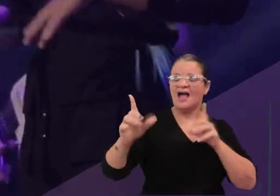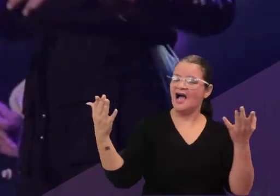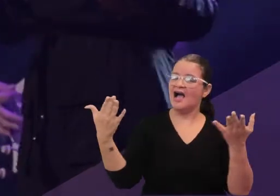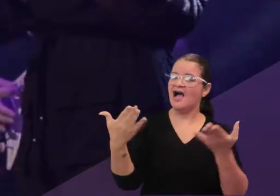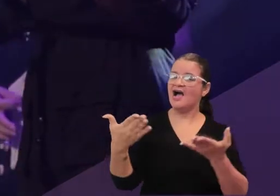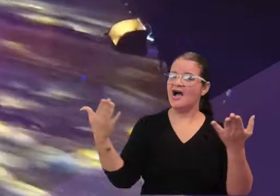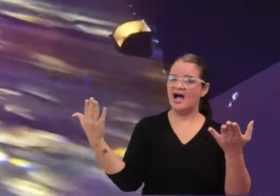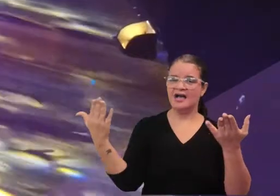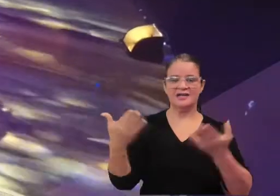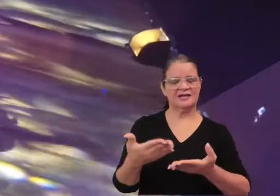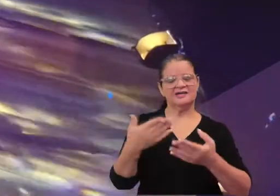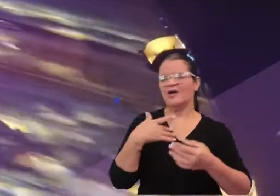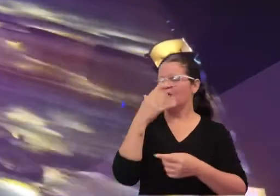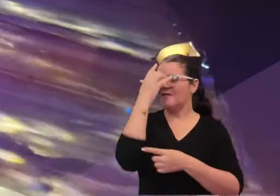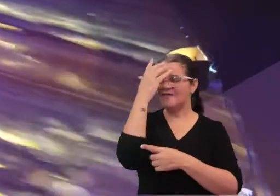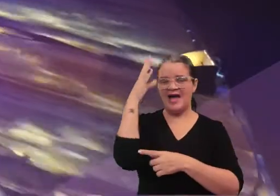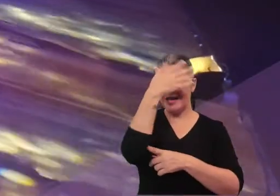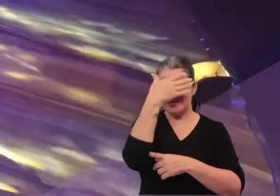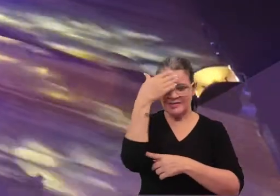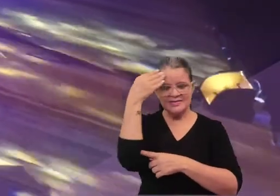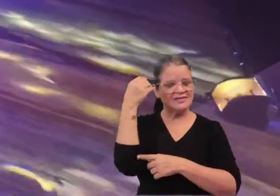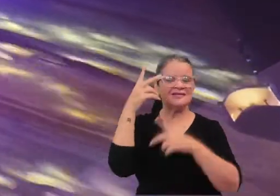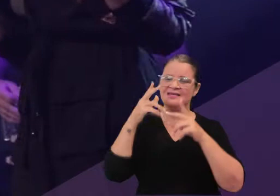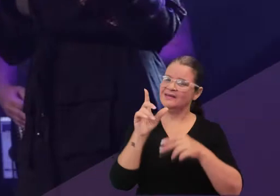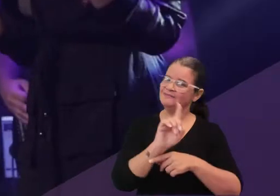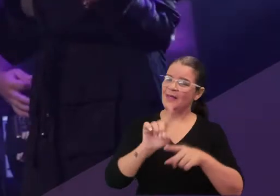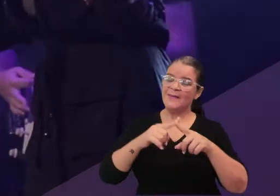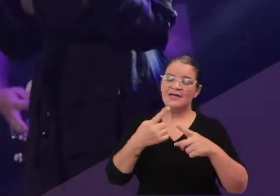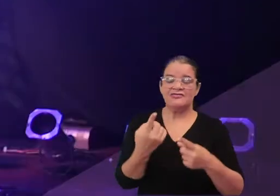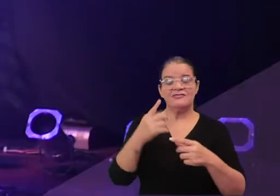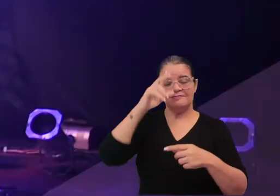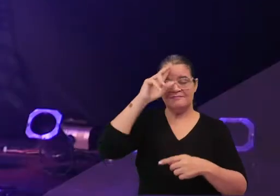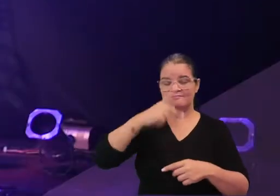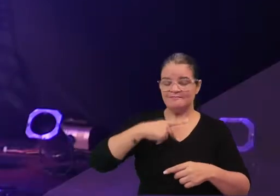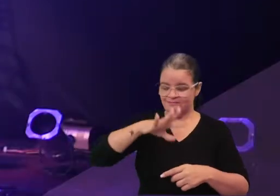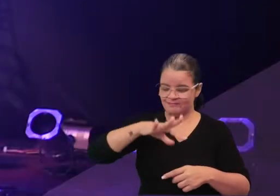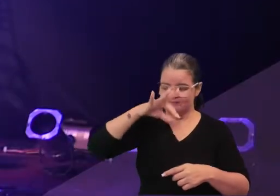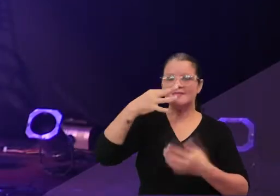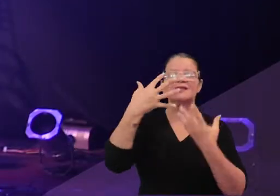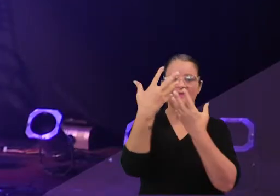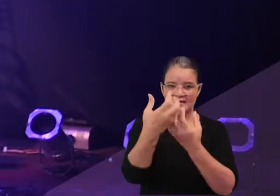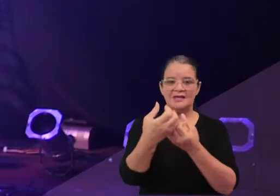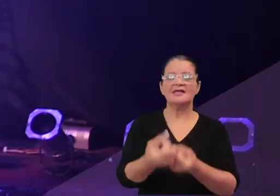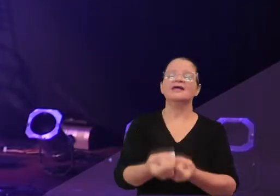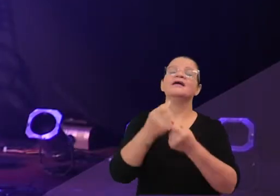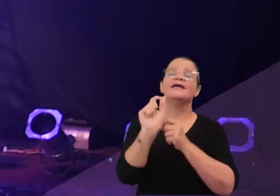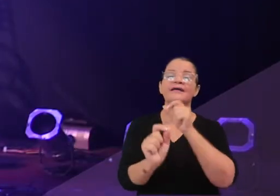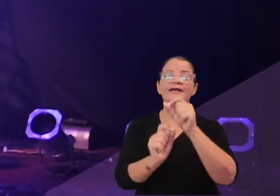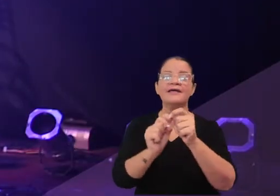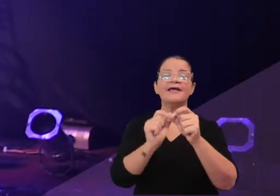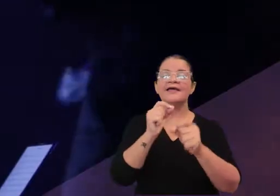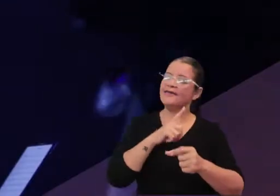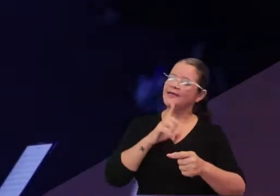Vou me desvencilhar agora de você. Não que seja fácil te apagar assim, mas cabe a